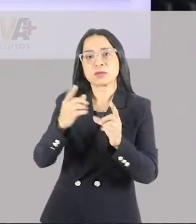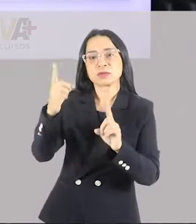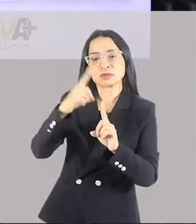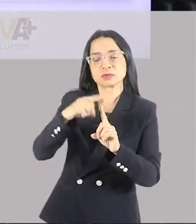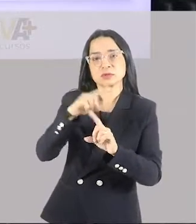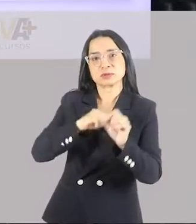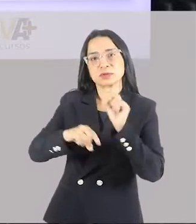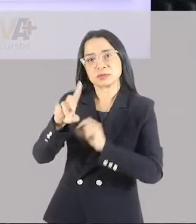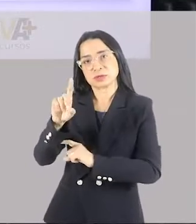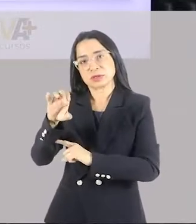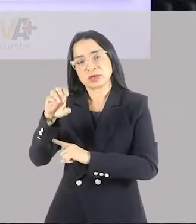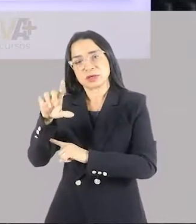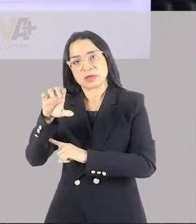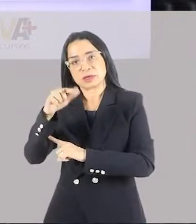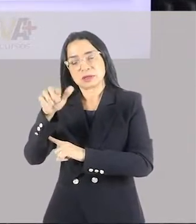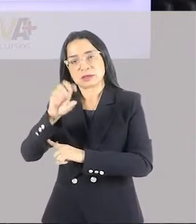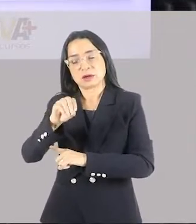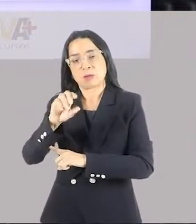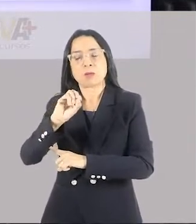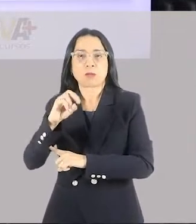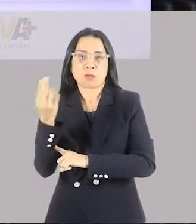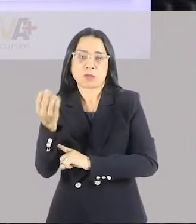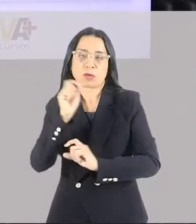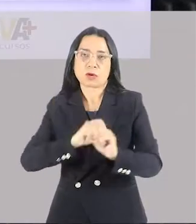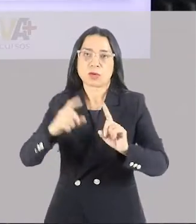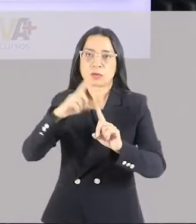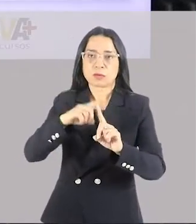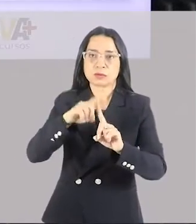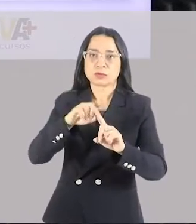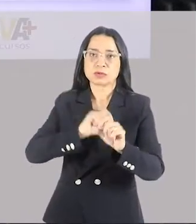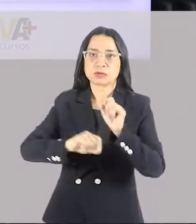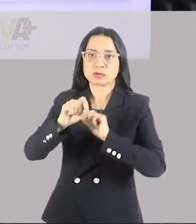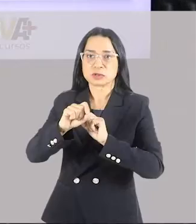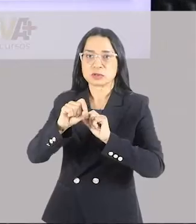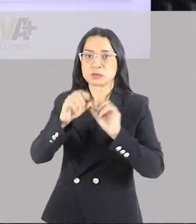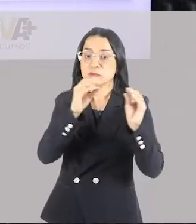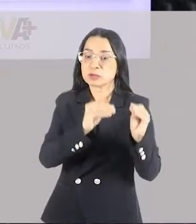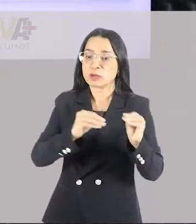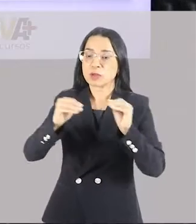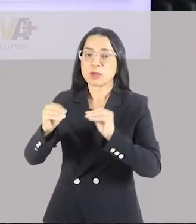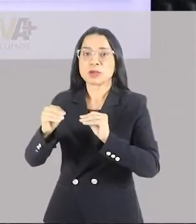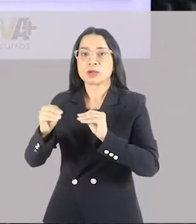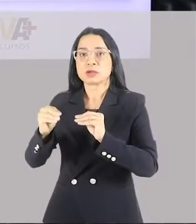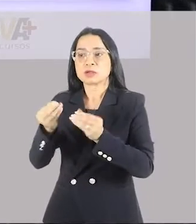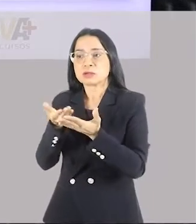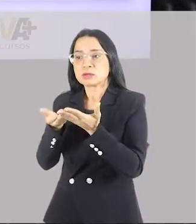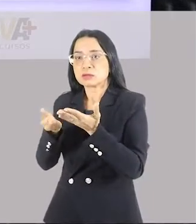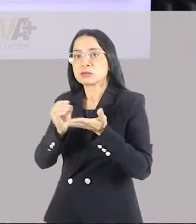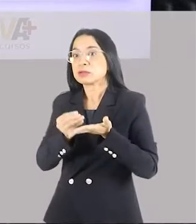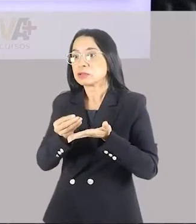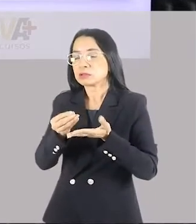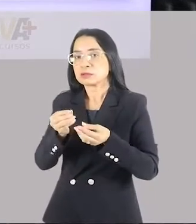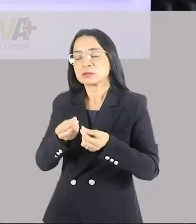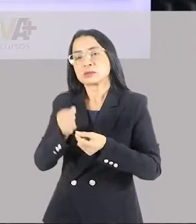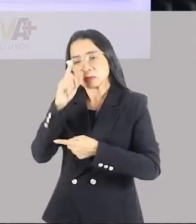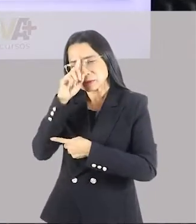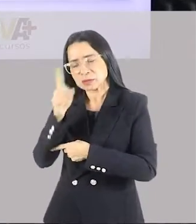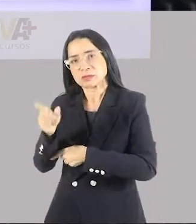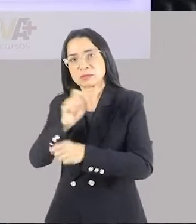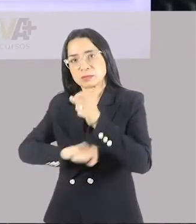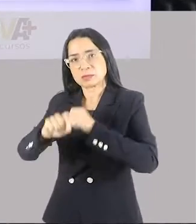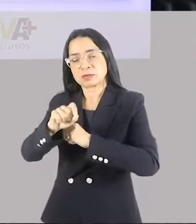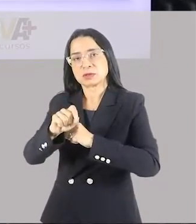tipos de delegação, ou seja, sobre alguns tipos de transferência da execução desse serviço